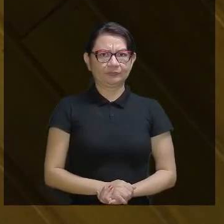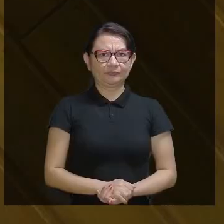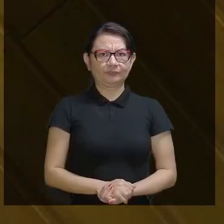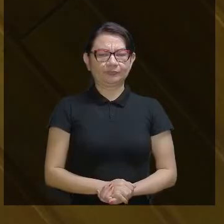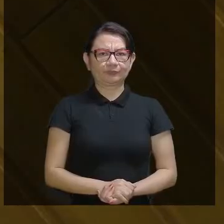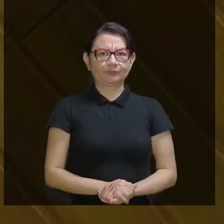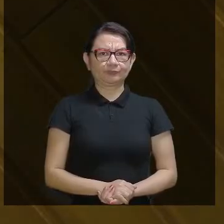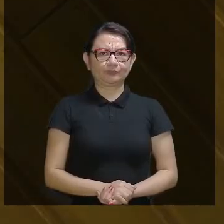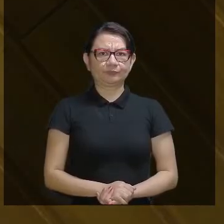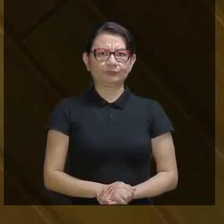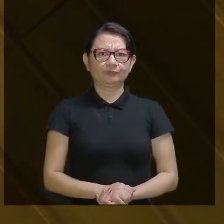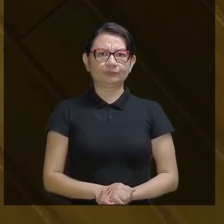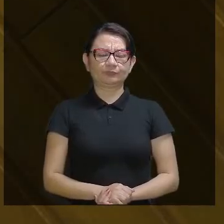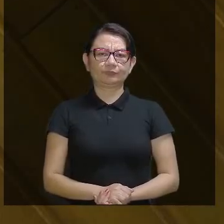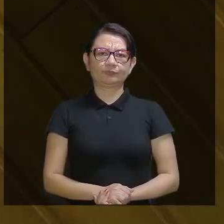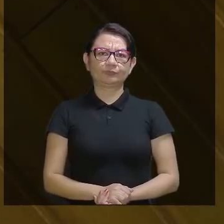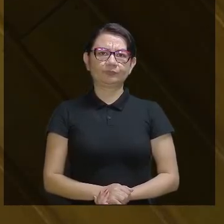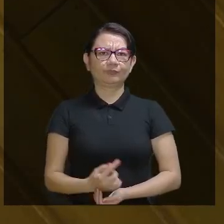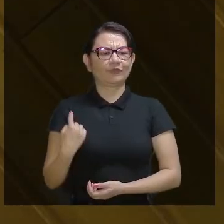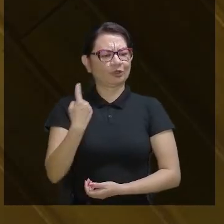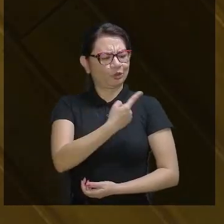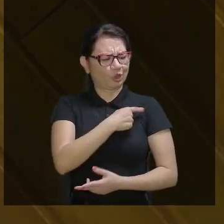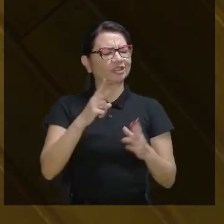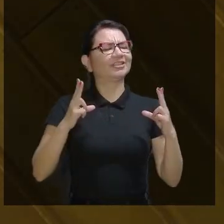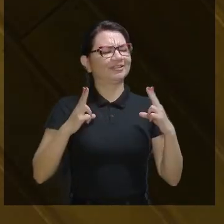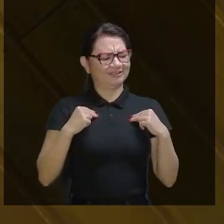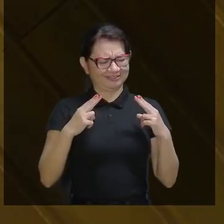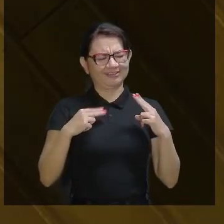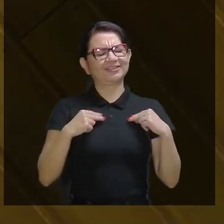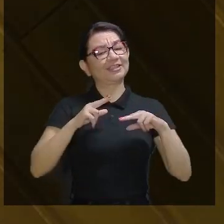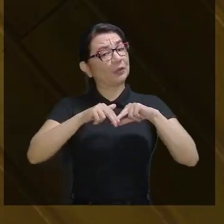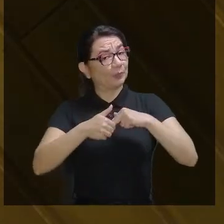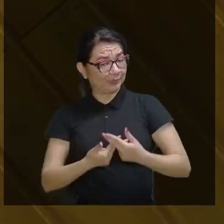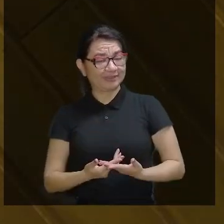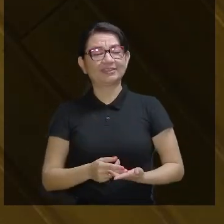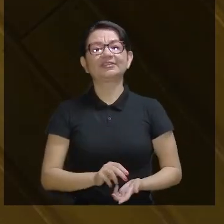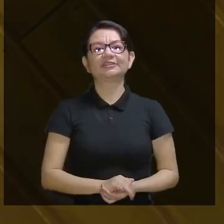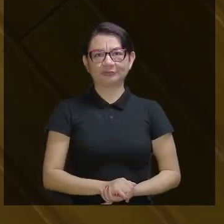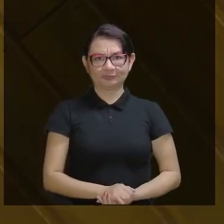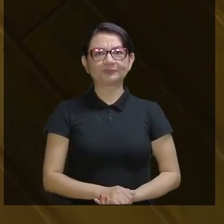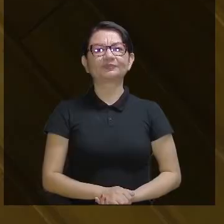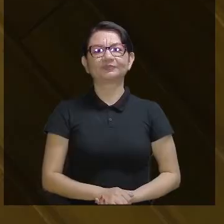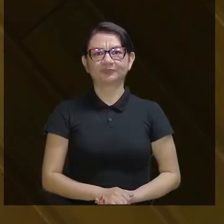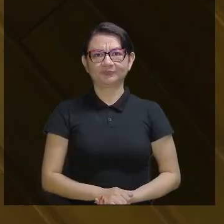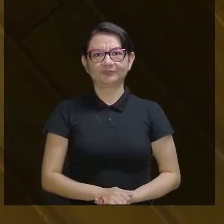que faz a nossa dignidade.